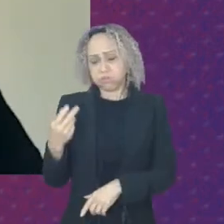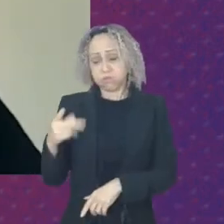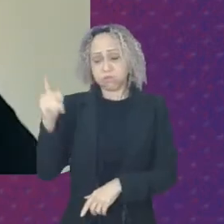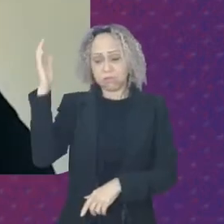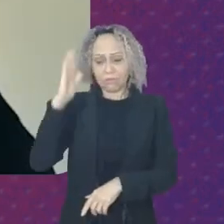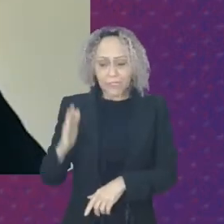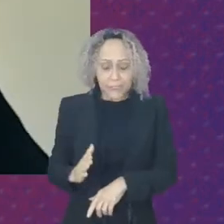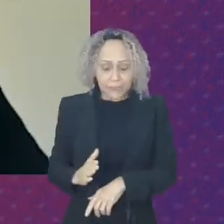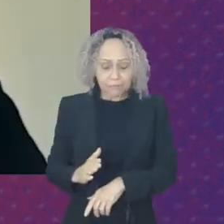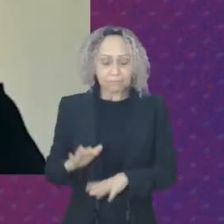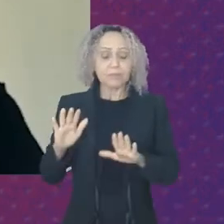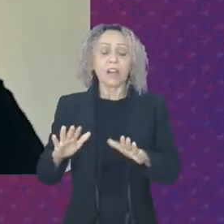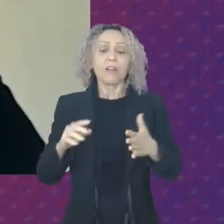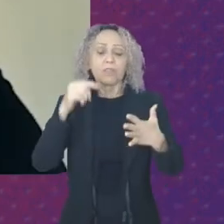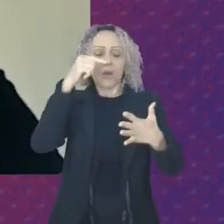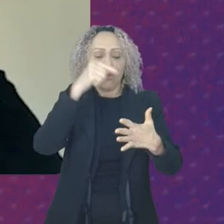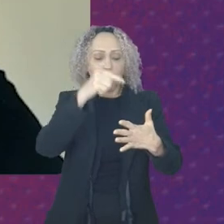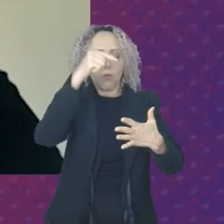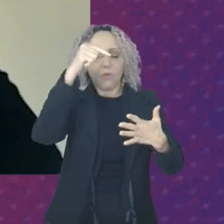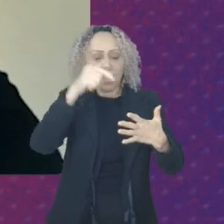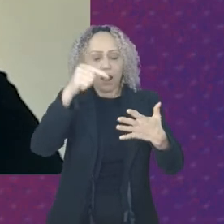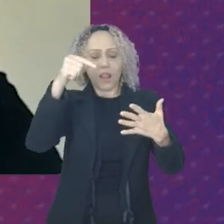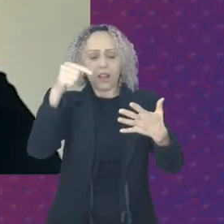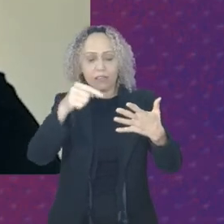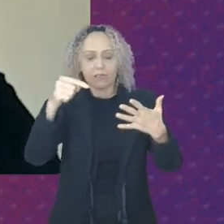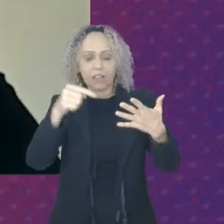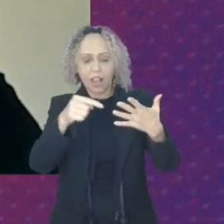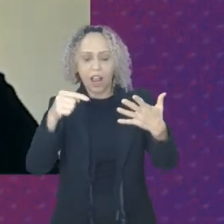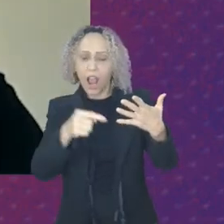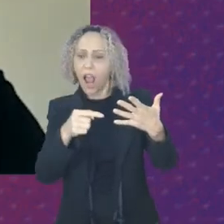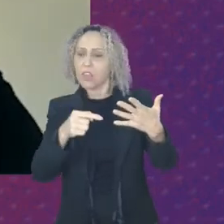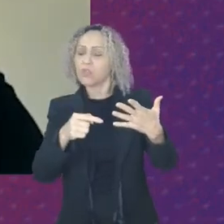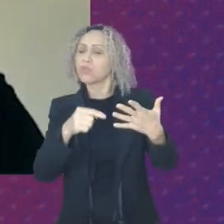saber como separar elas para chegar até o